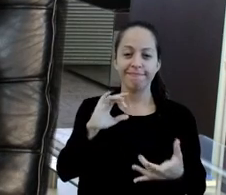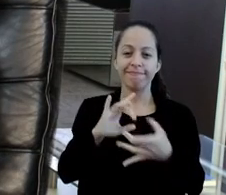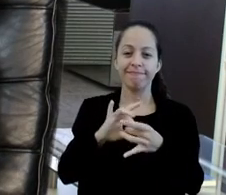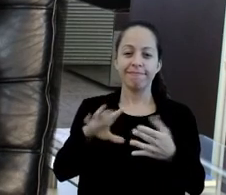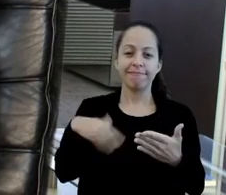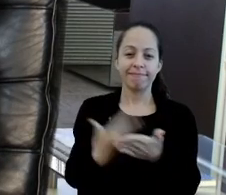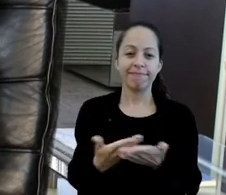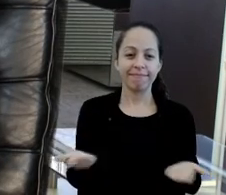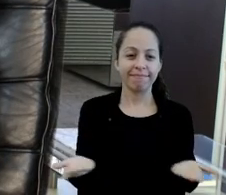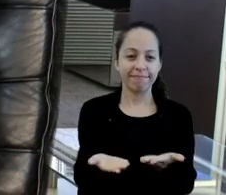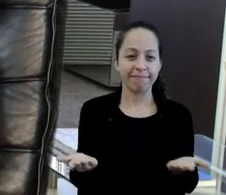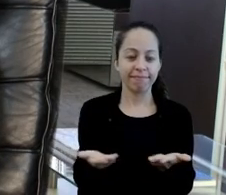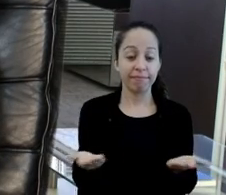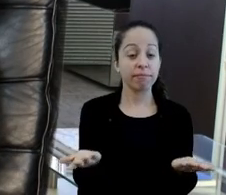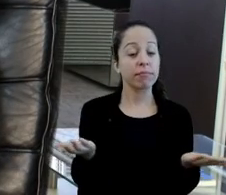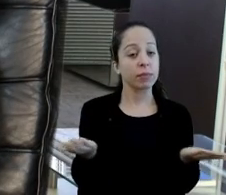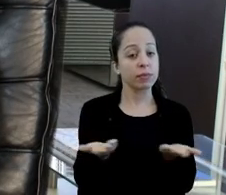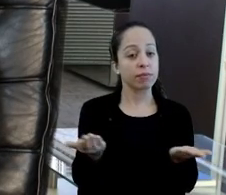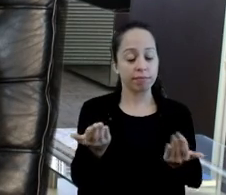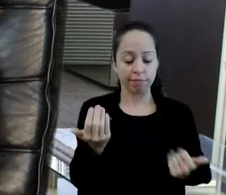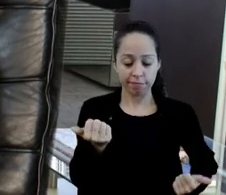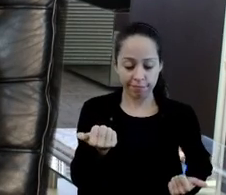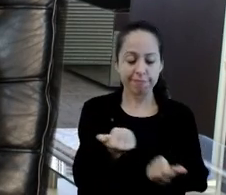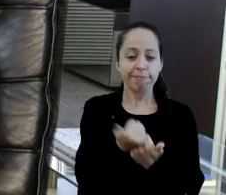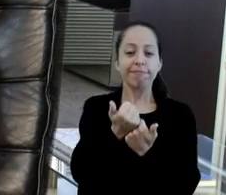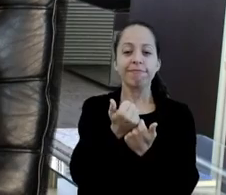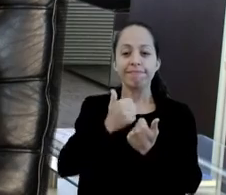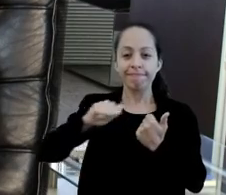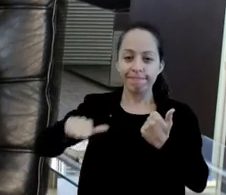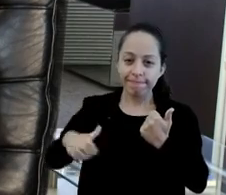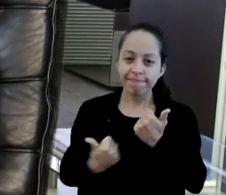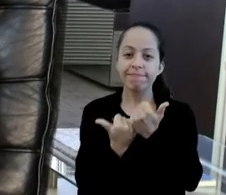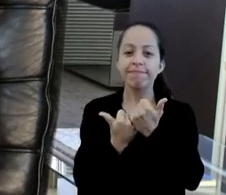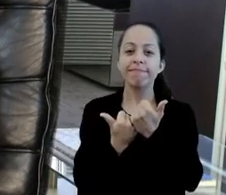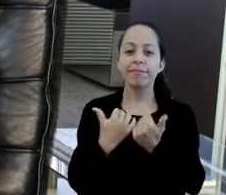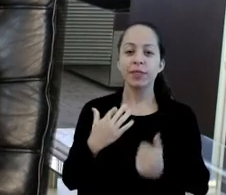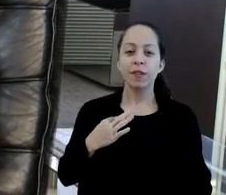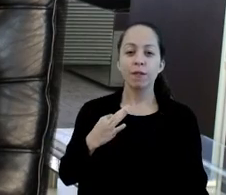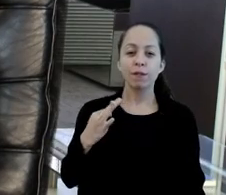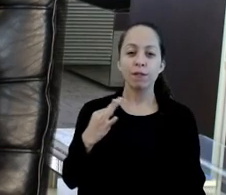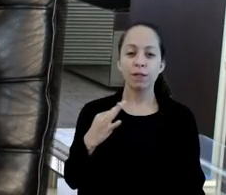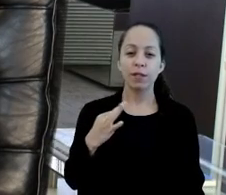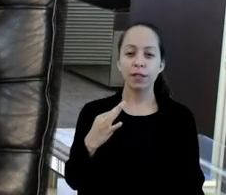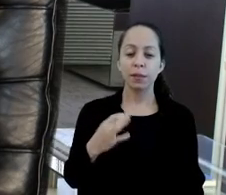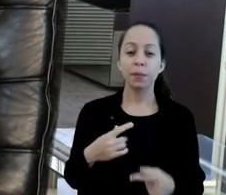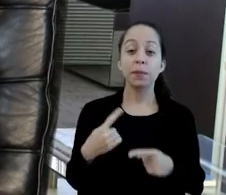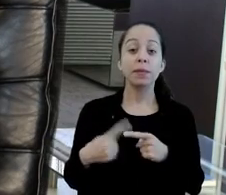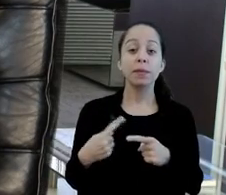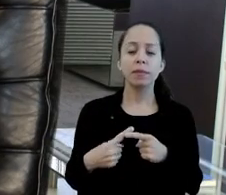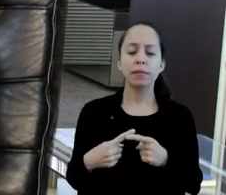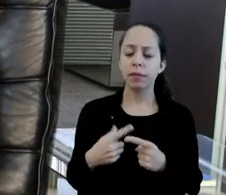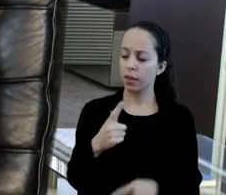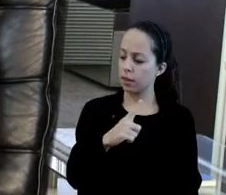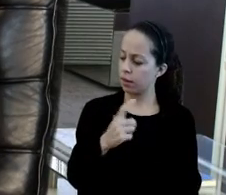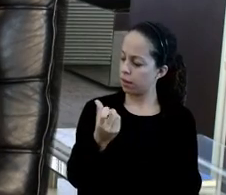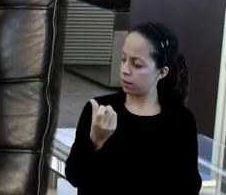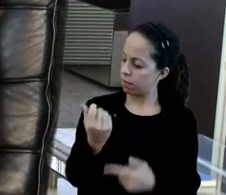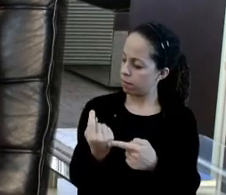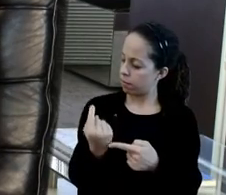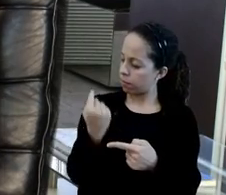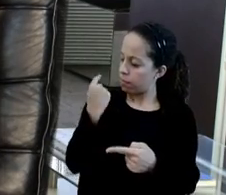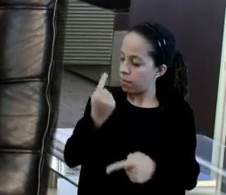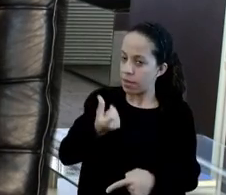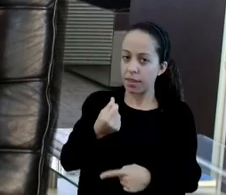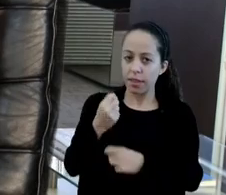Hoje como consultora voluntária, porque veio então de 6 anos para cá a